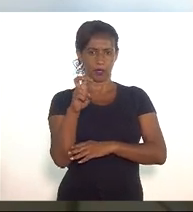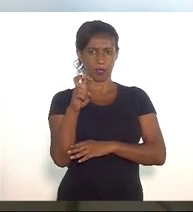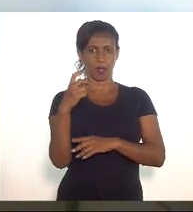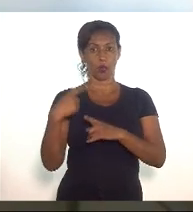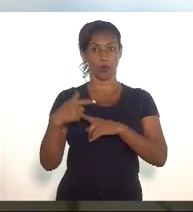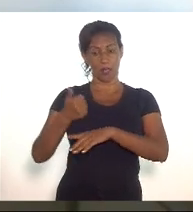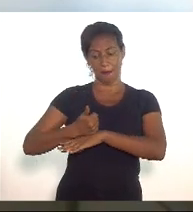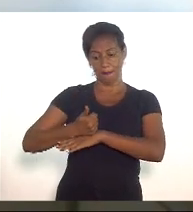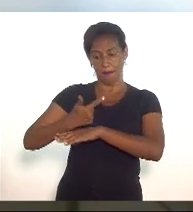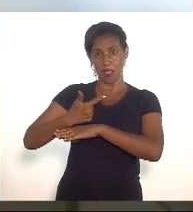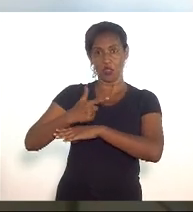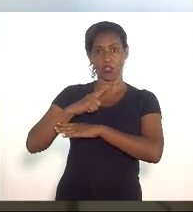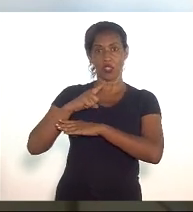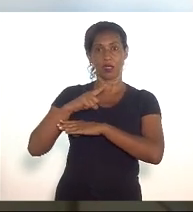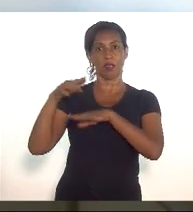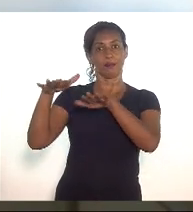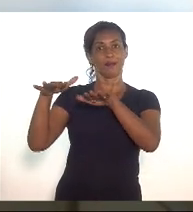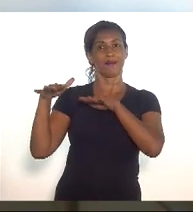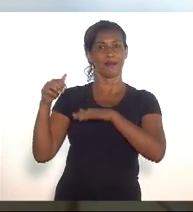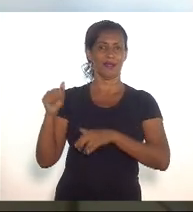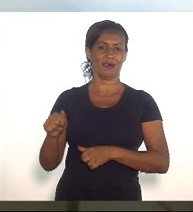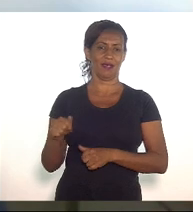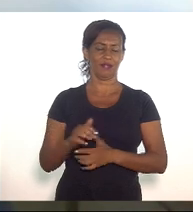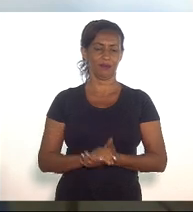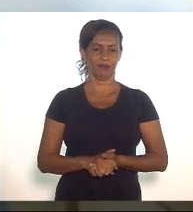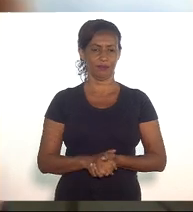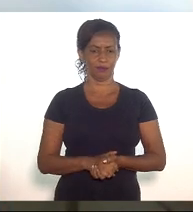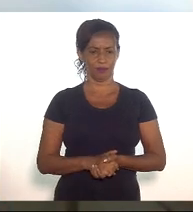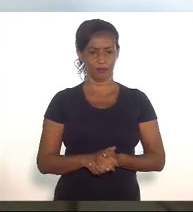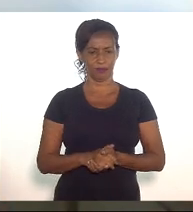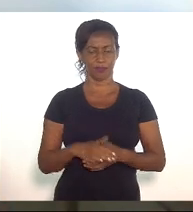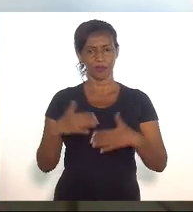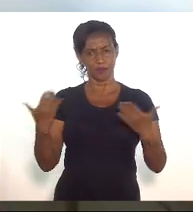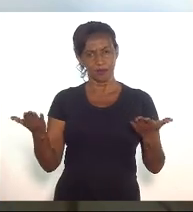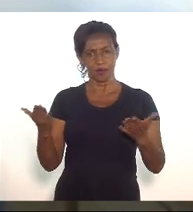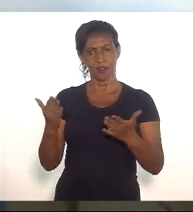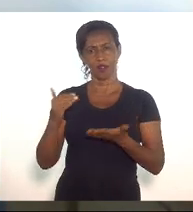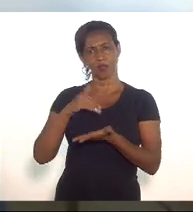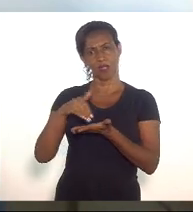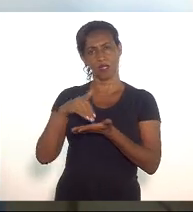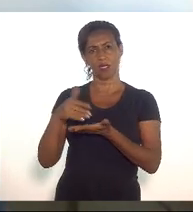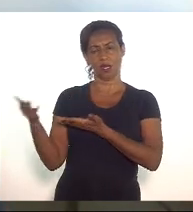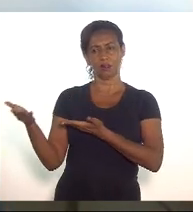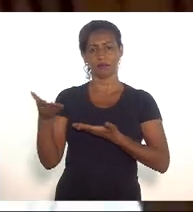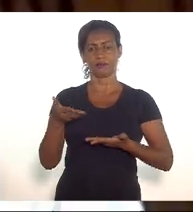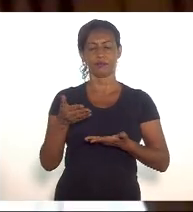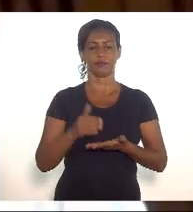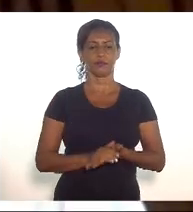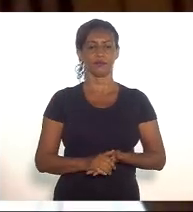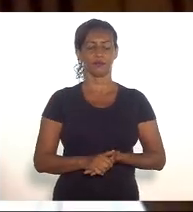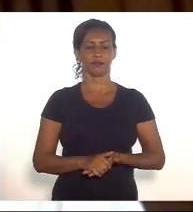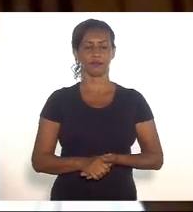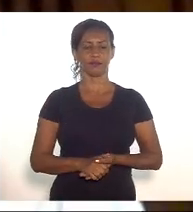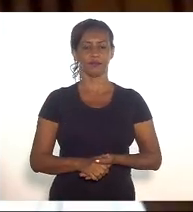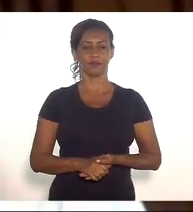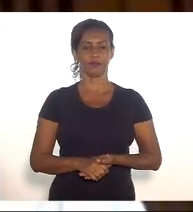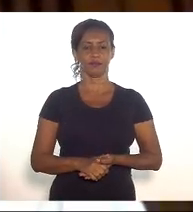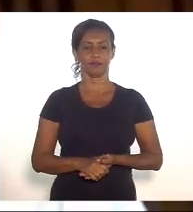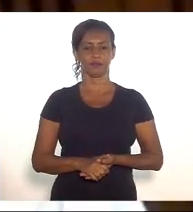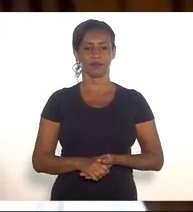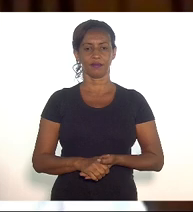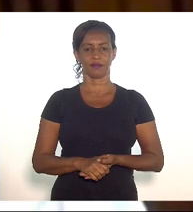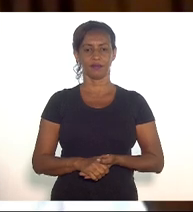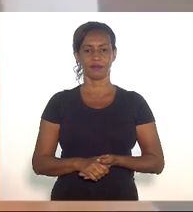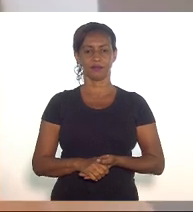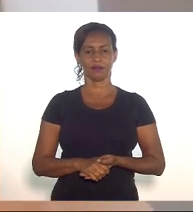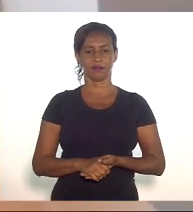isso, deputado Márcio Pacheco? Então, secretário, a palavra é sua. Muito obrigado. Saudando, secretário.